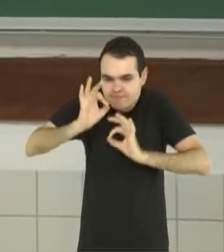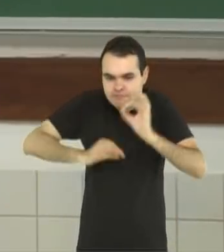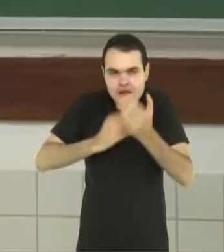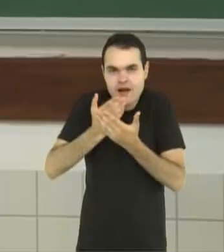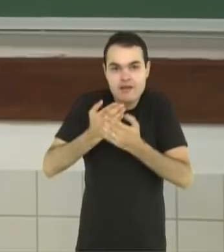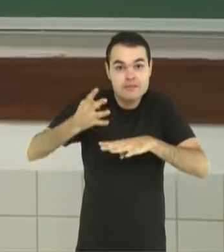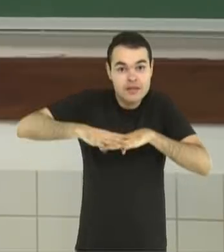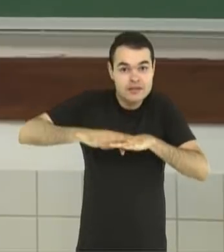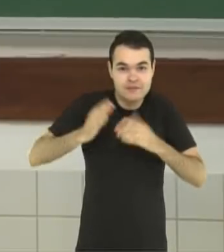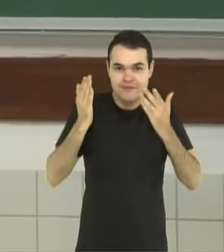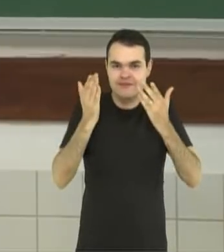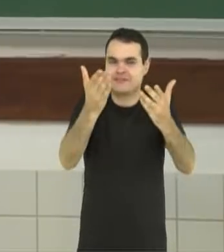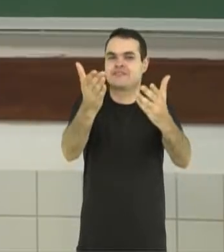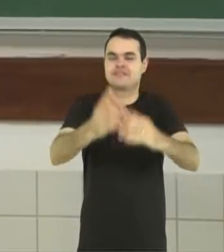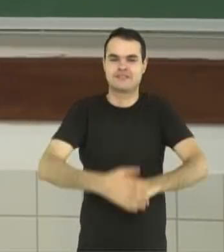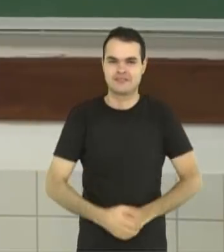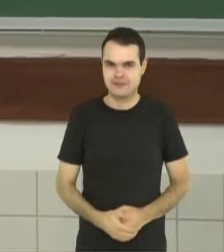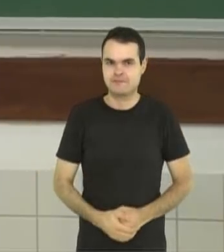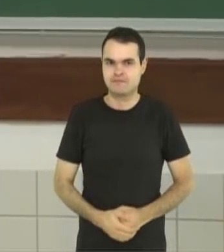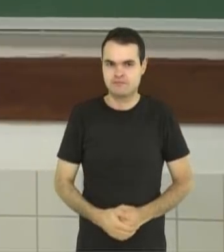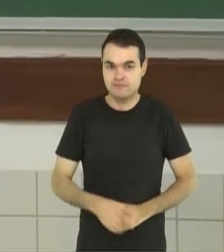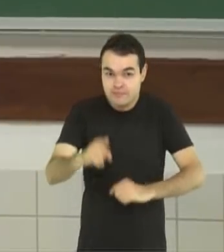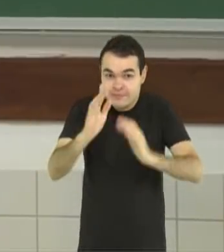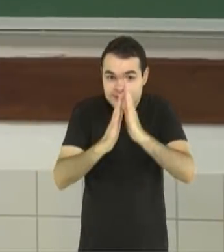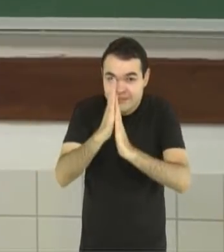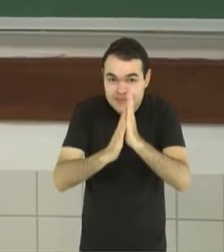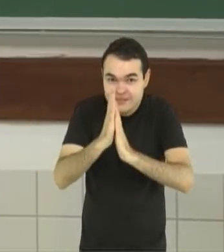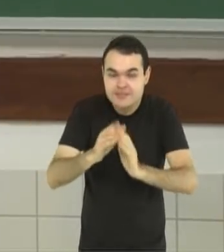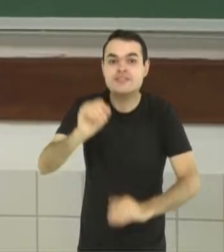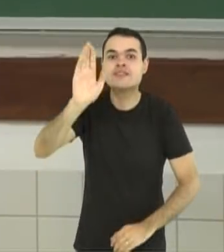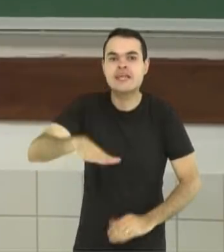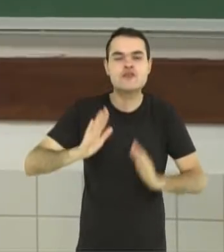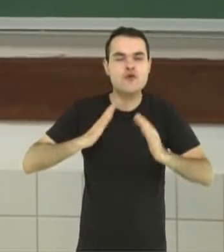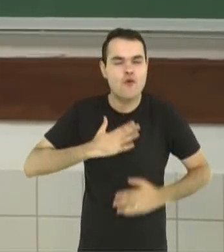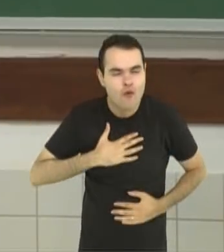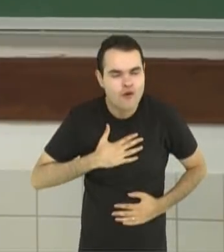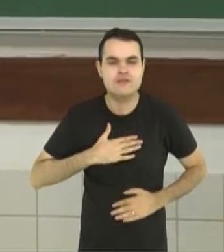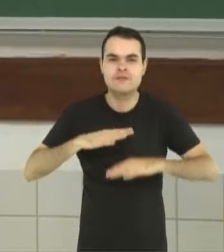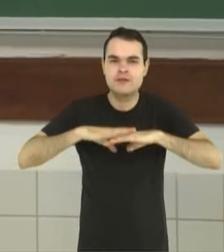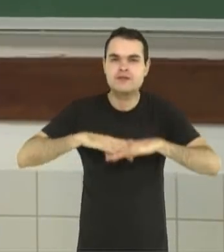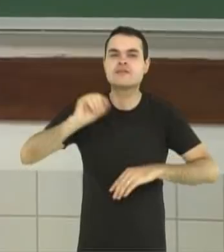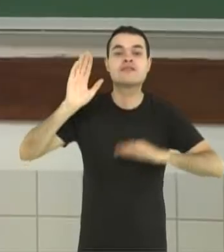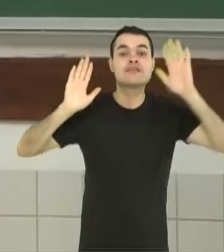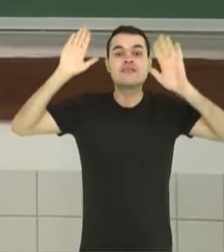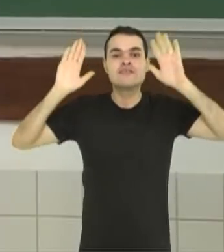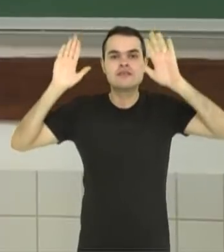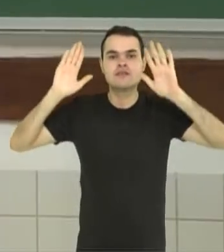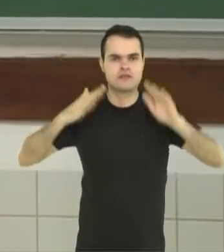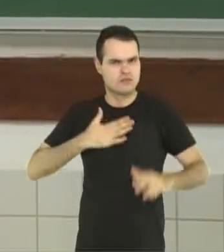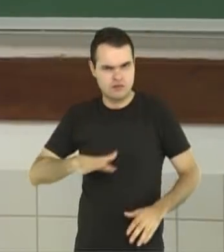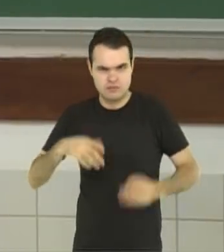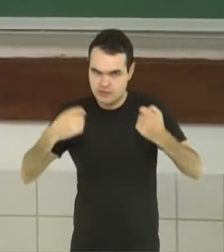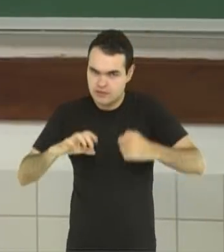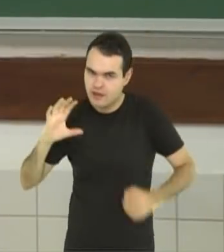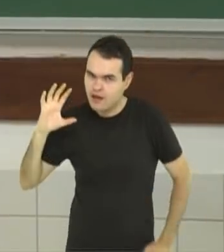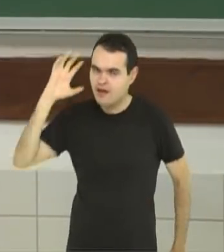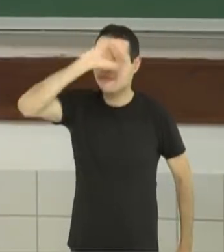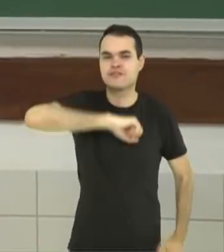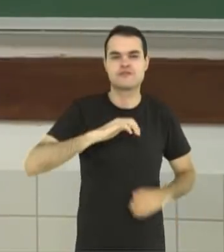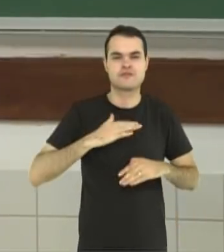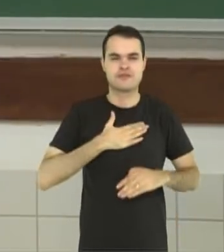aulinha de matemática aí para vocês. Estão preparados? Quem aí que gosta de matemática? Ah, mas quem não gosta tem que aprender a gostar um